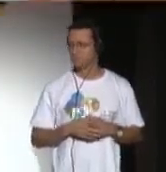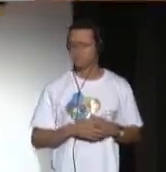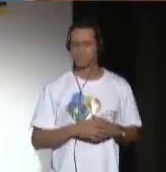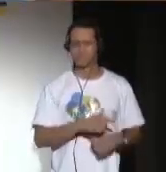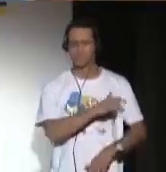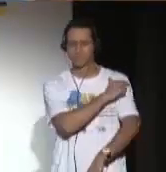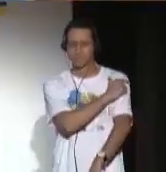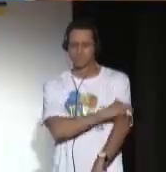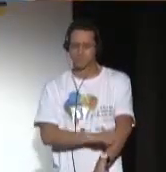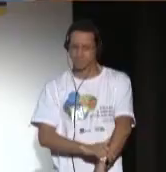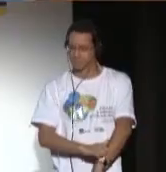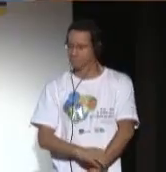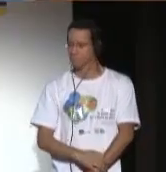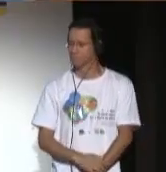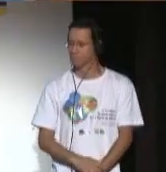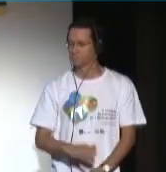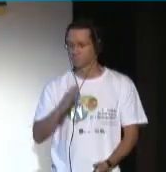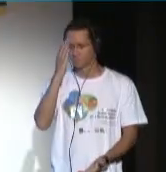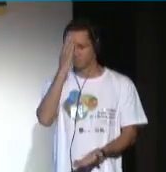Respeito,